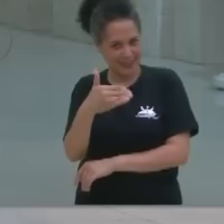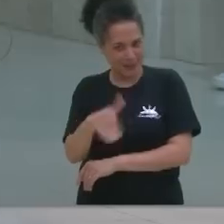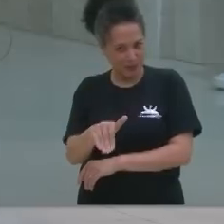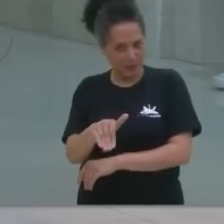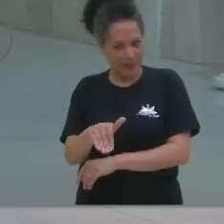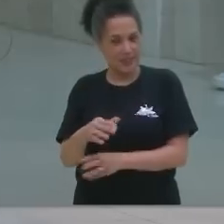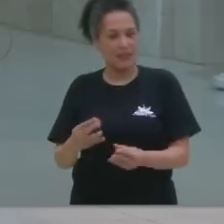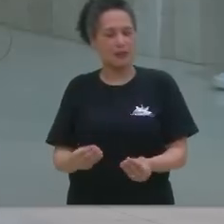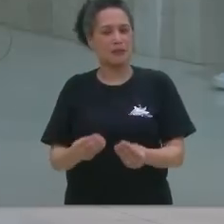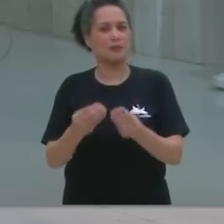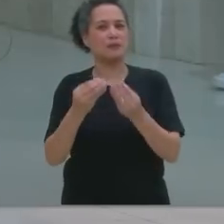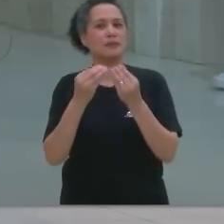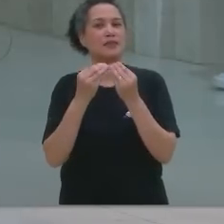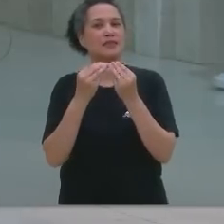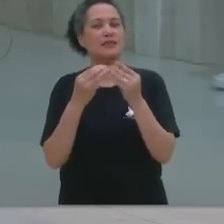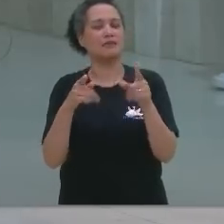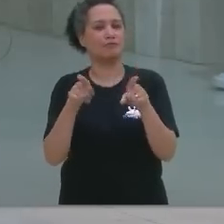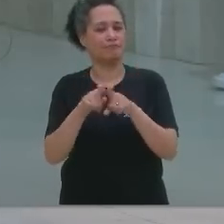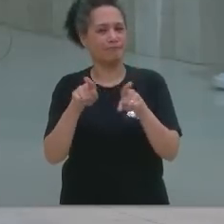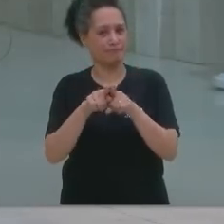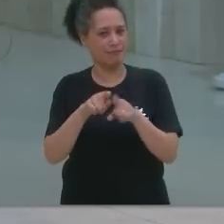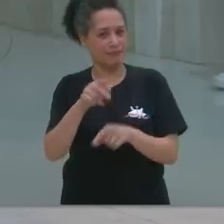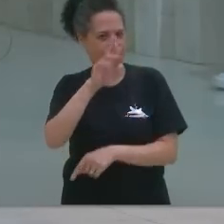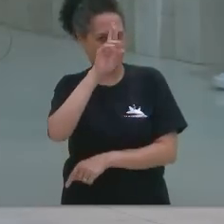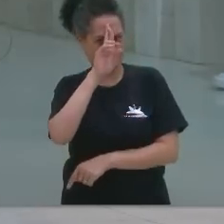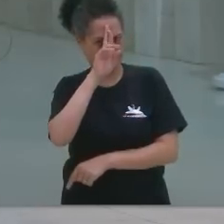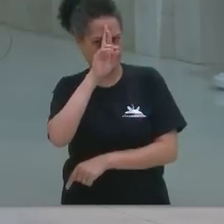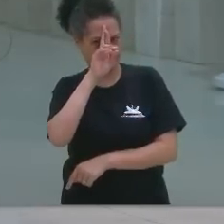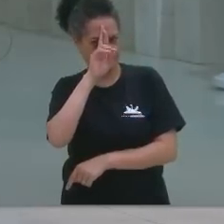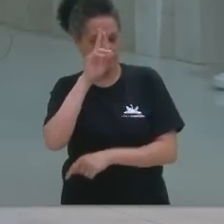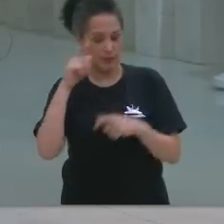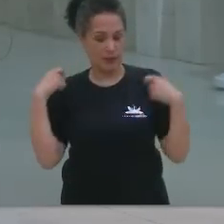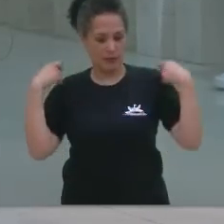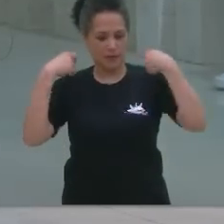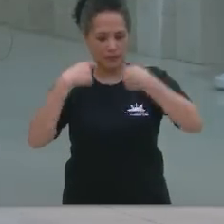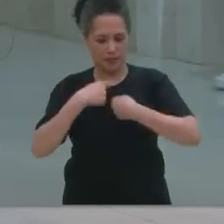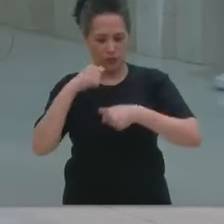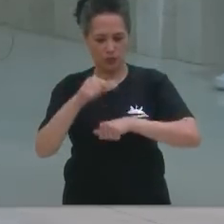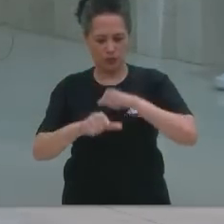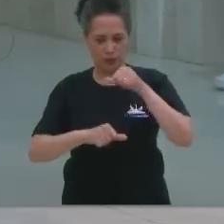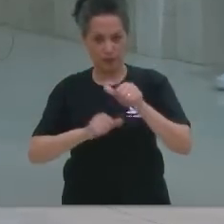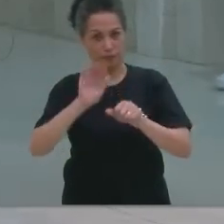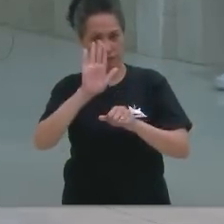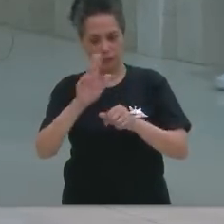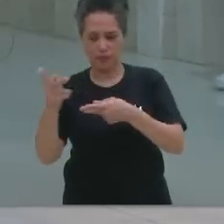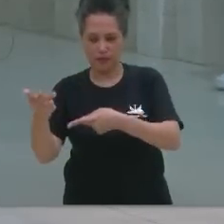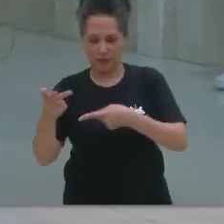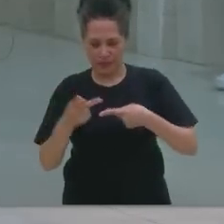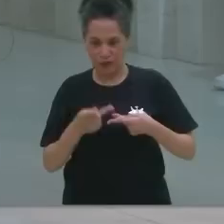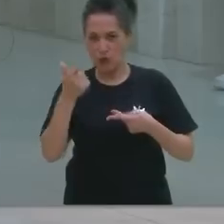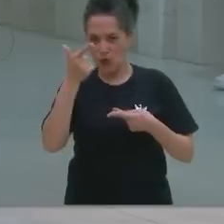meio-dia, com troca do manto. E o convite, tem mais dois, dia